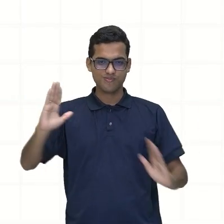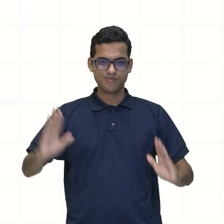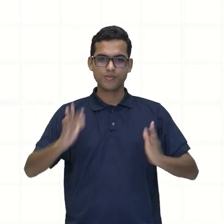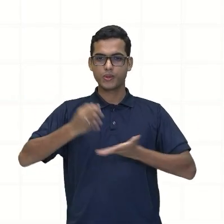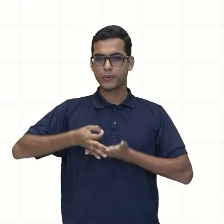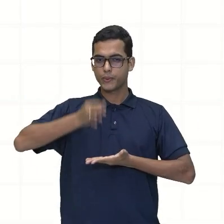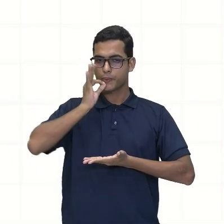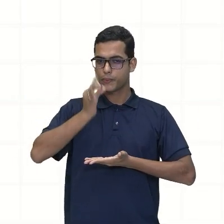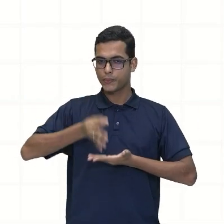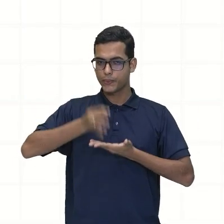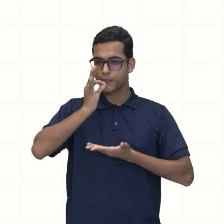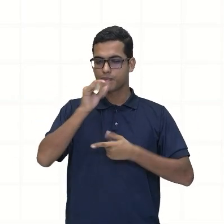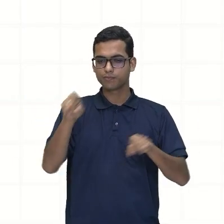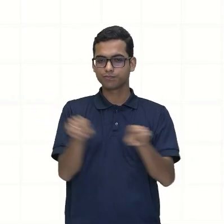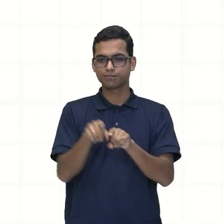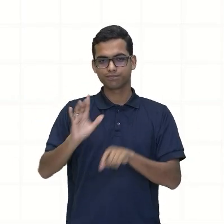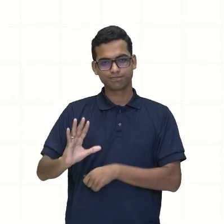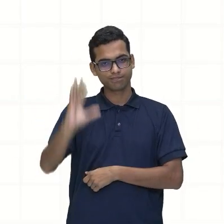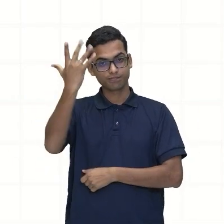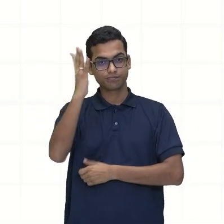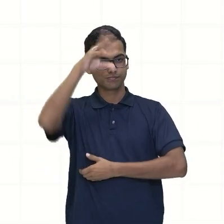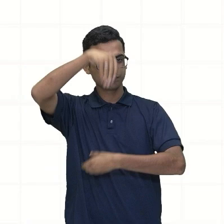do território brasileiro. E também